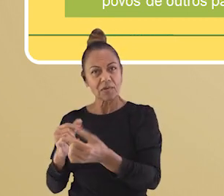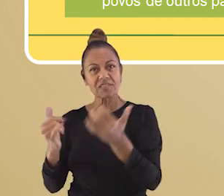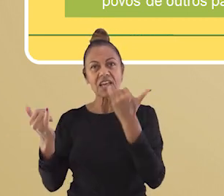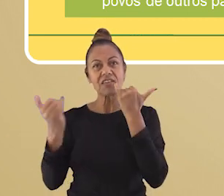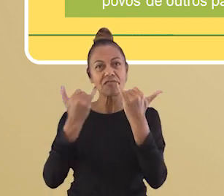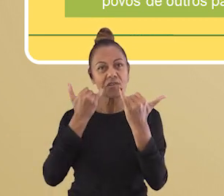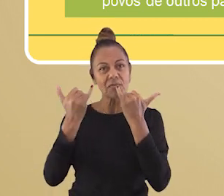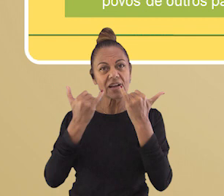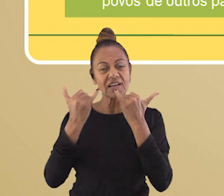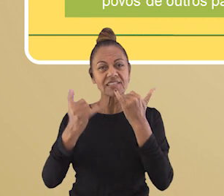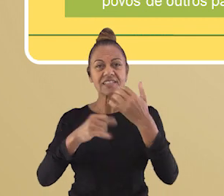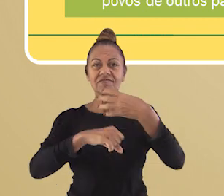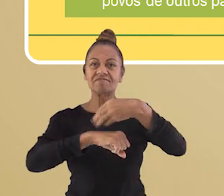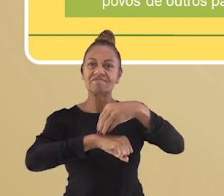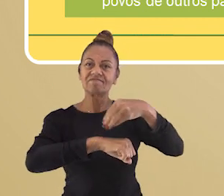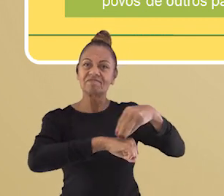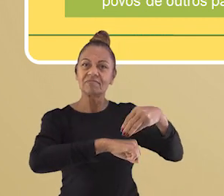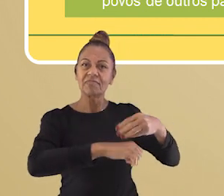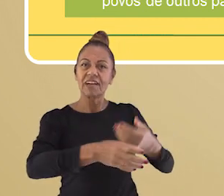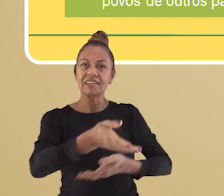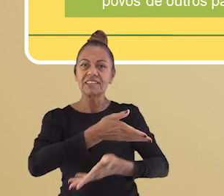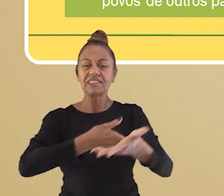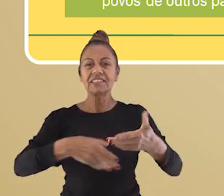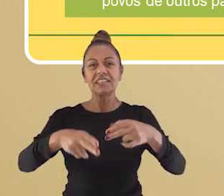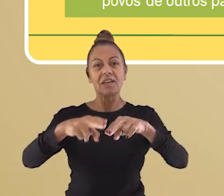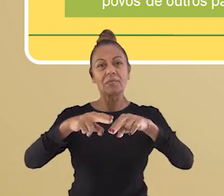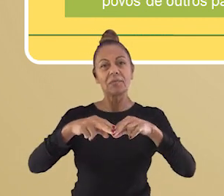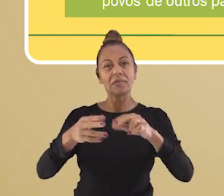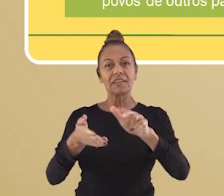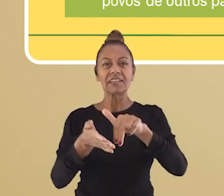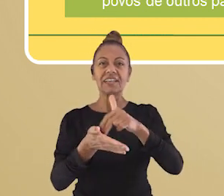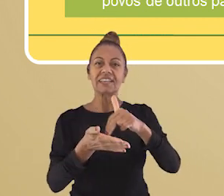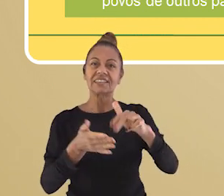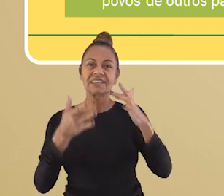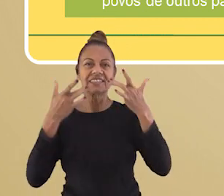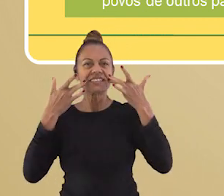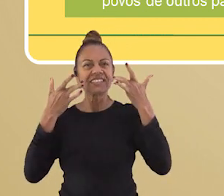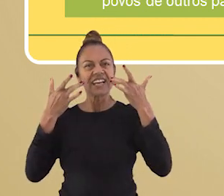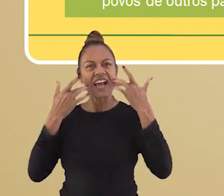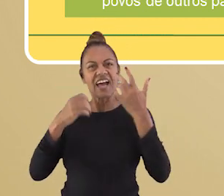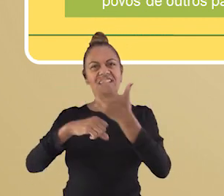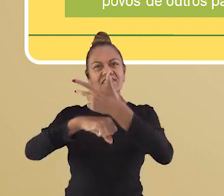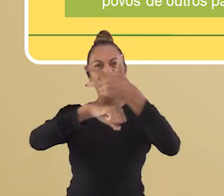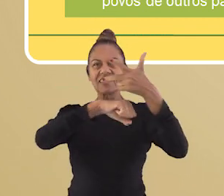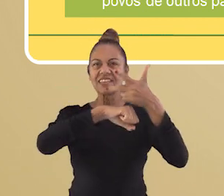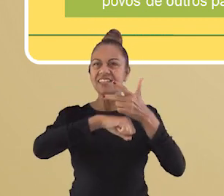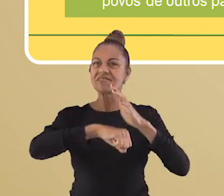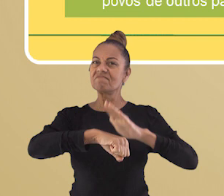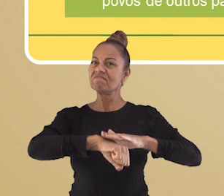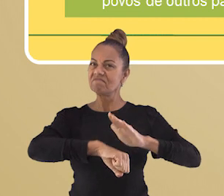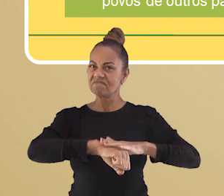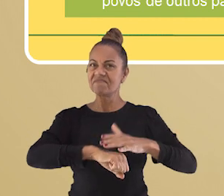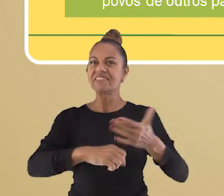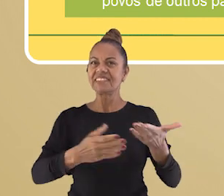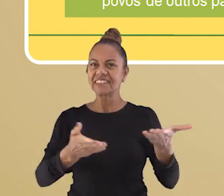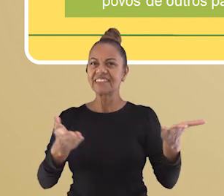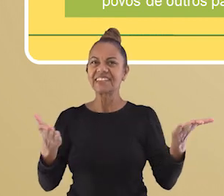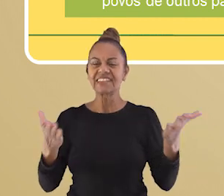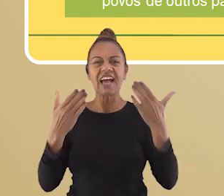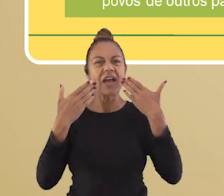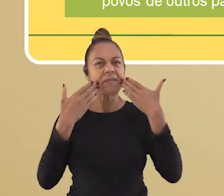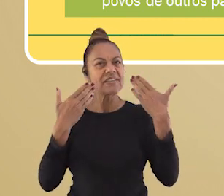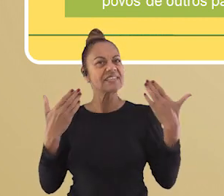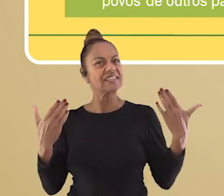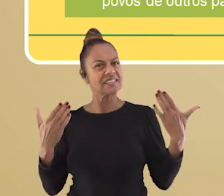turma através de alguma dança, teatro ou vídeo feito por você. Ou seja, a sua forma de